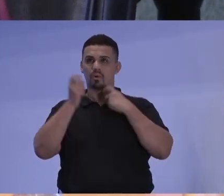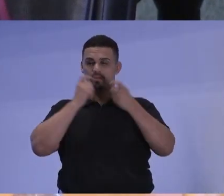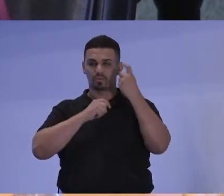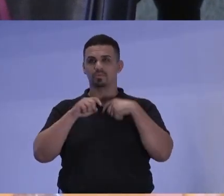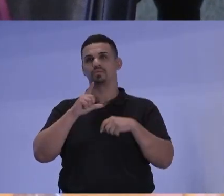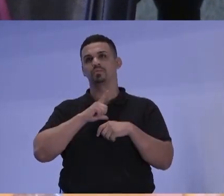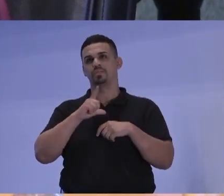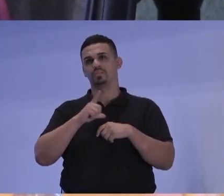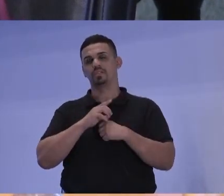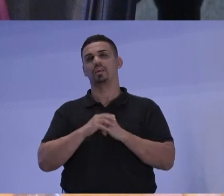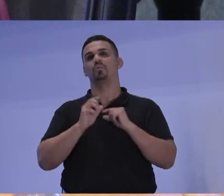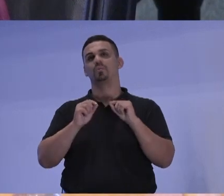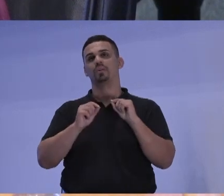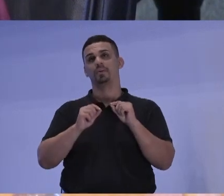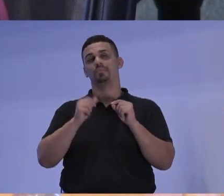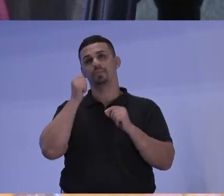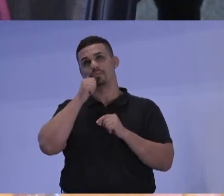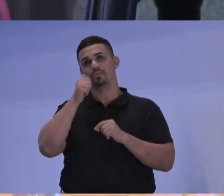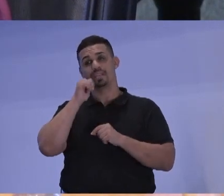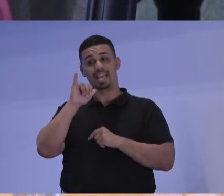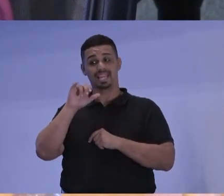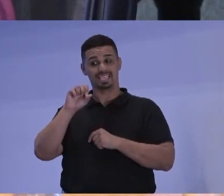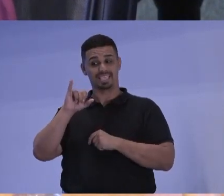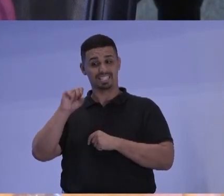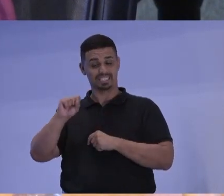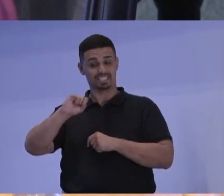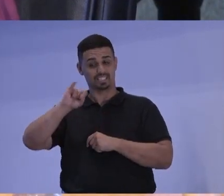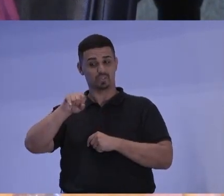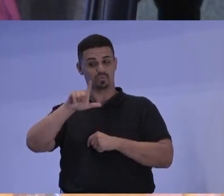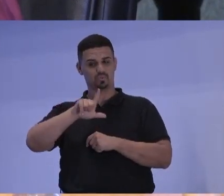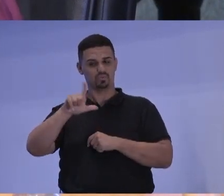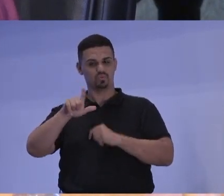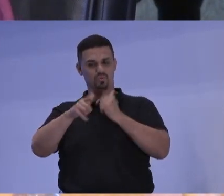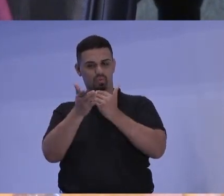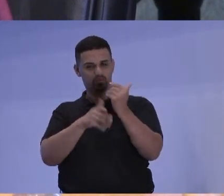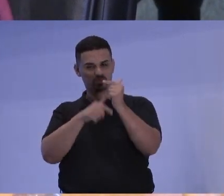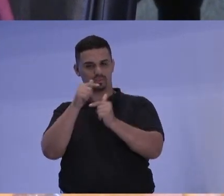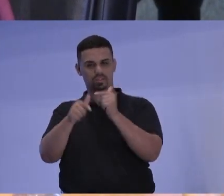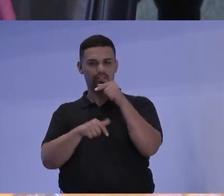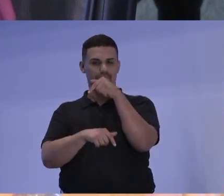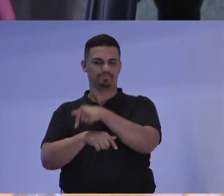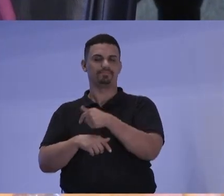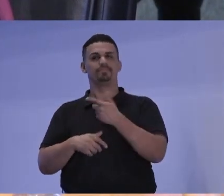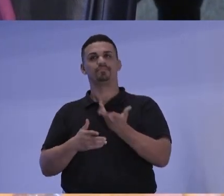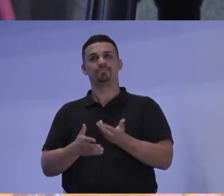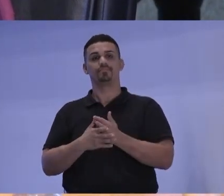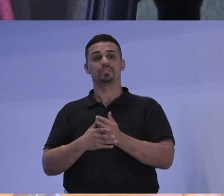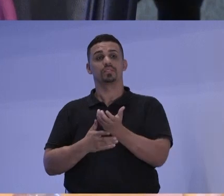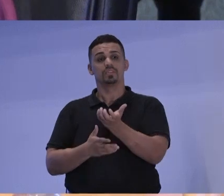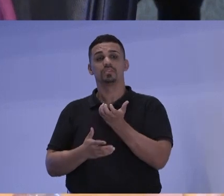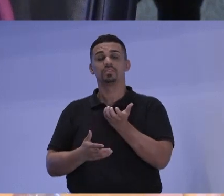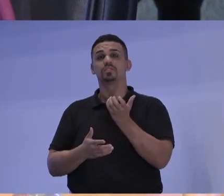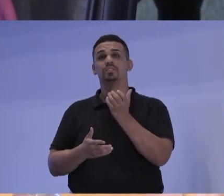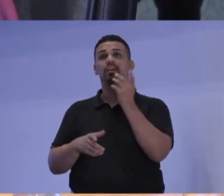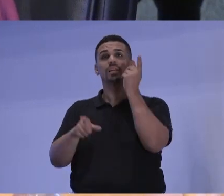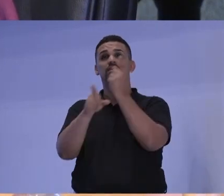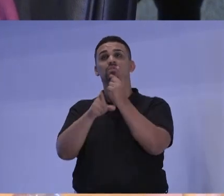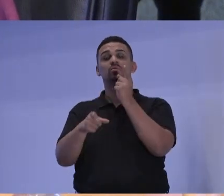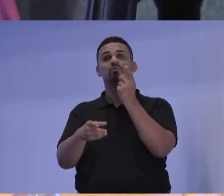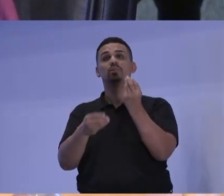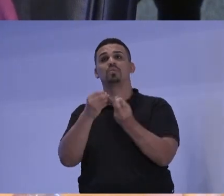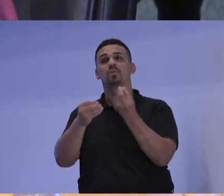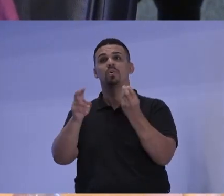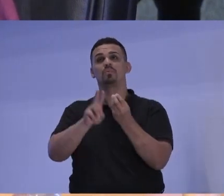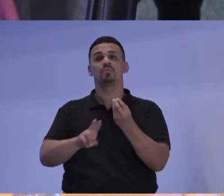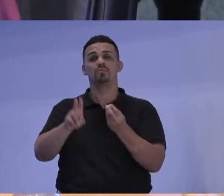área em junho do ano passado, eu cheguei em outubro, e uma das preocupações era a gente descobrir como que a gente